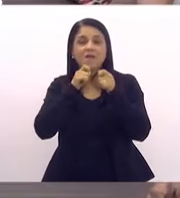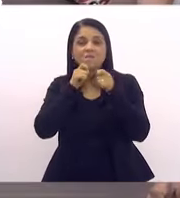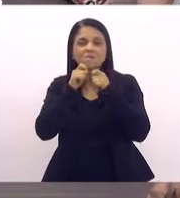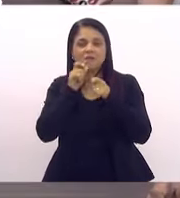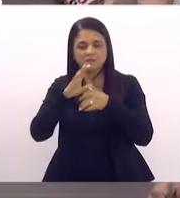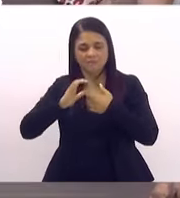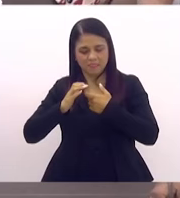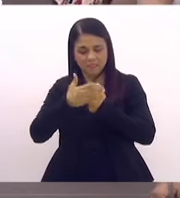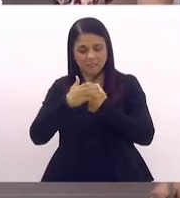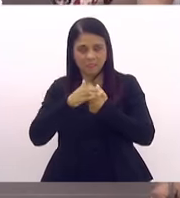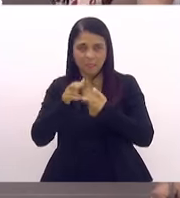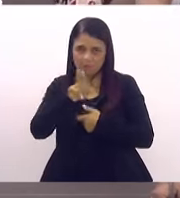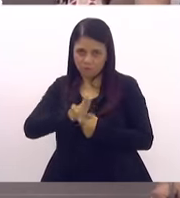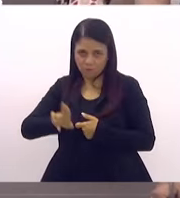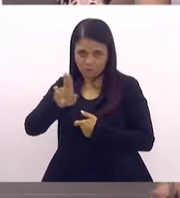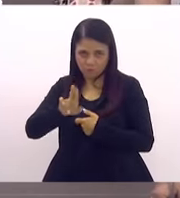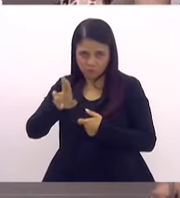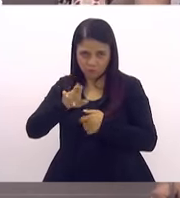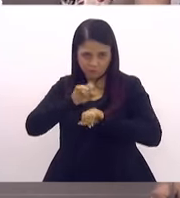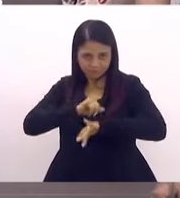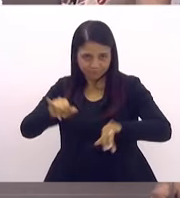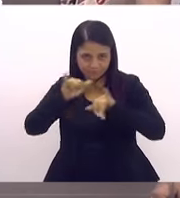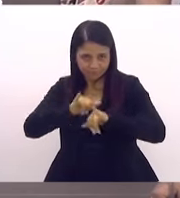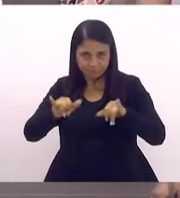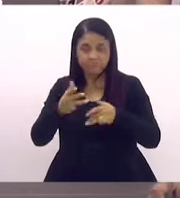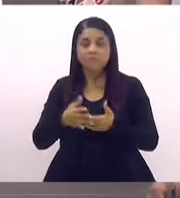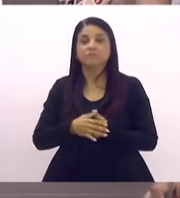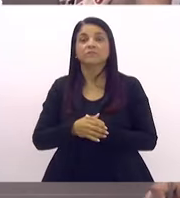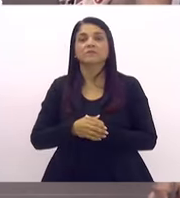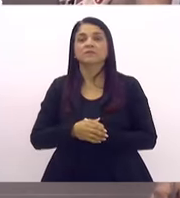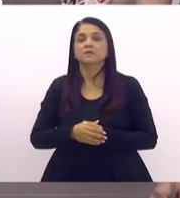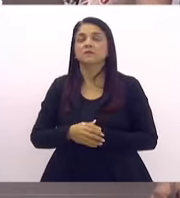está divulgando. Tá, perfeitamente. Mas